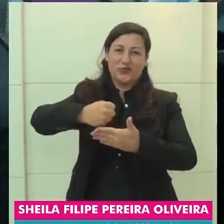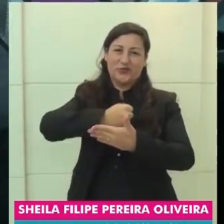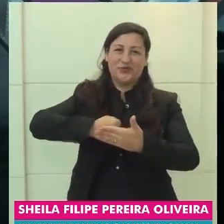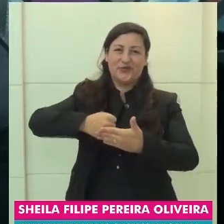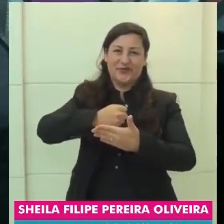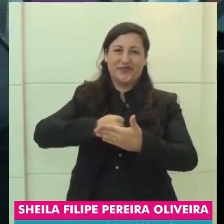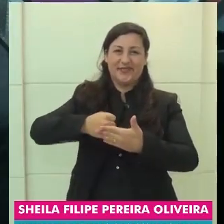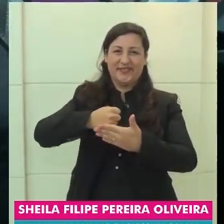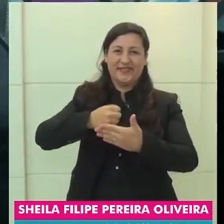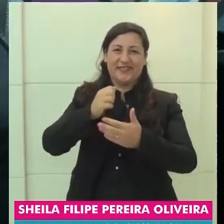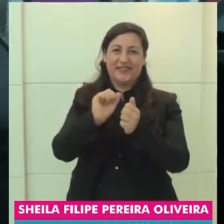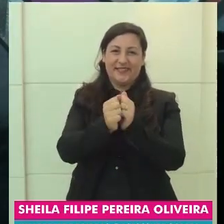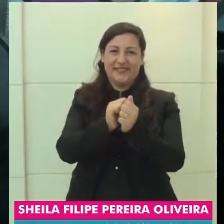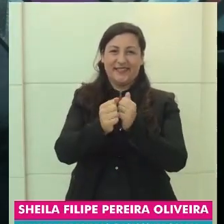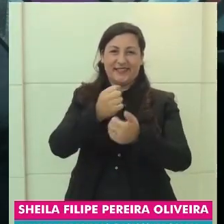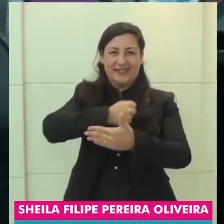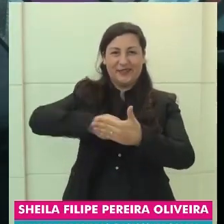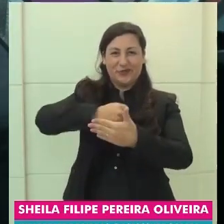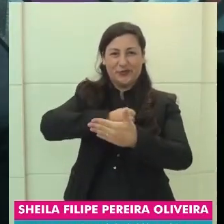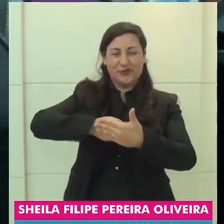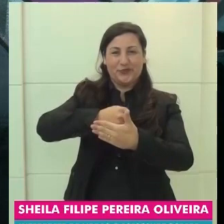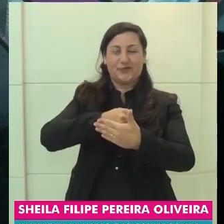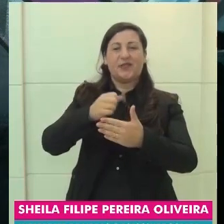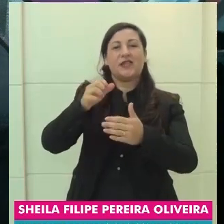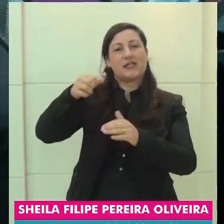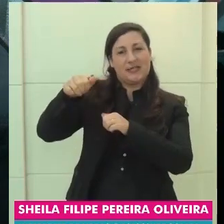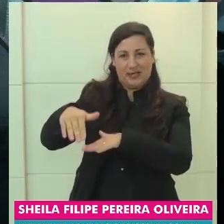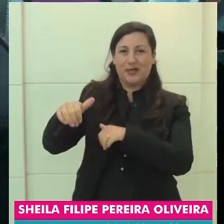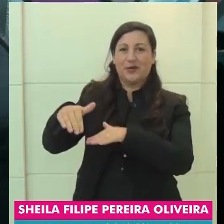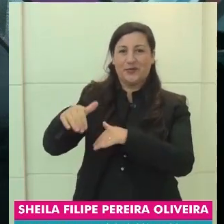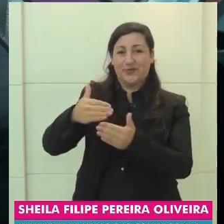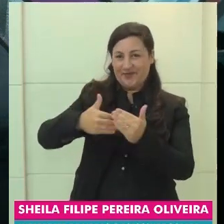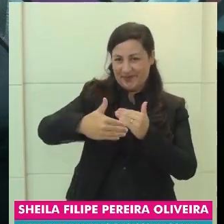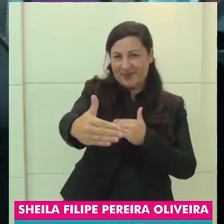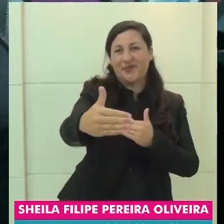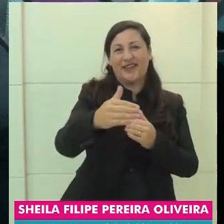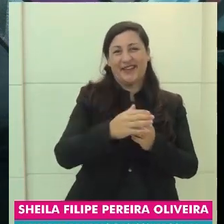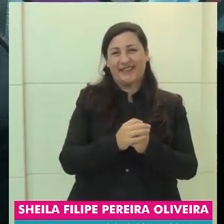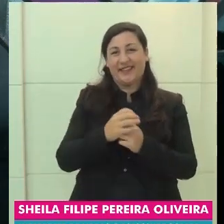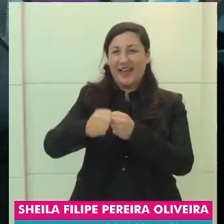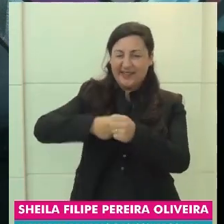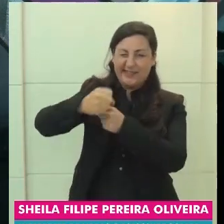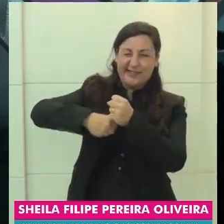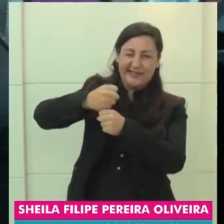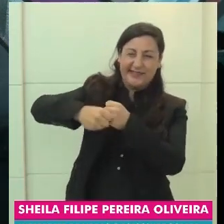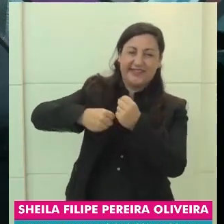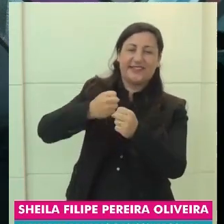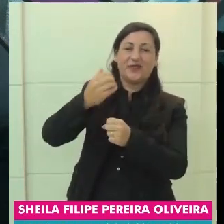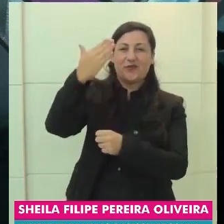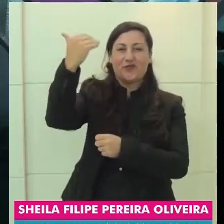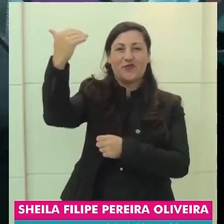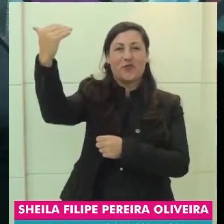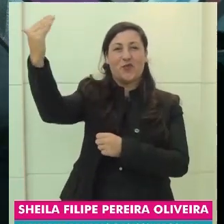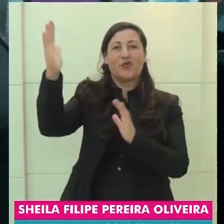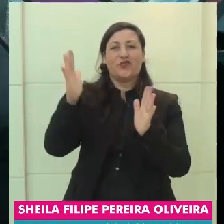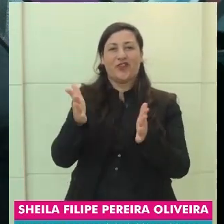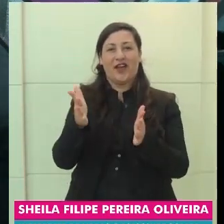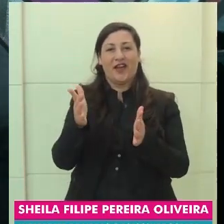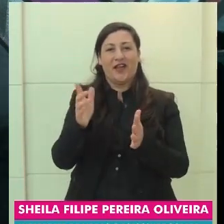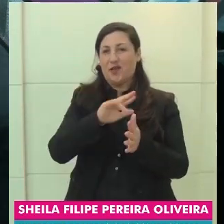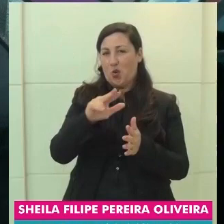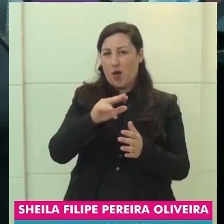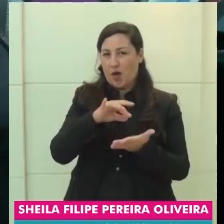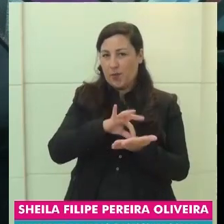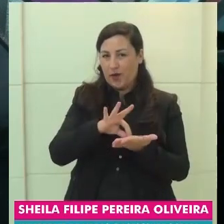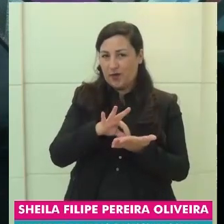vocês vieram aqui ano passado, né? Eu estava aqui na minha cabeça. É o risoto que já é famoso, né? O risoto da